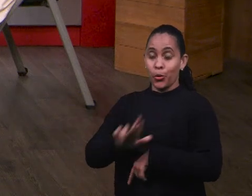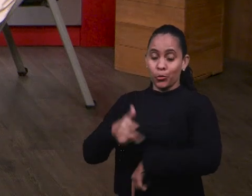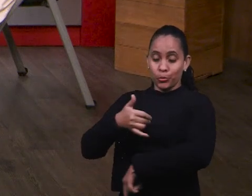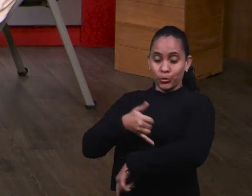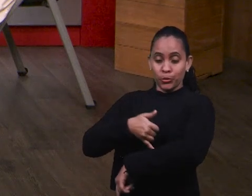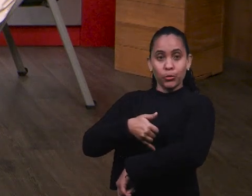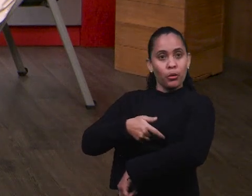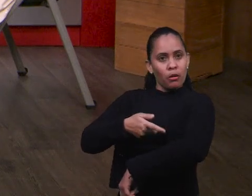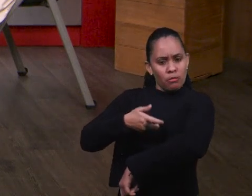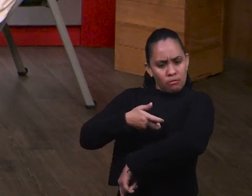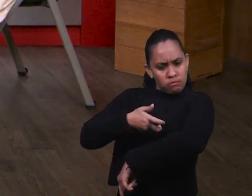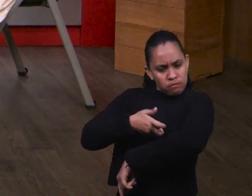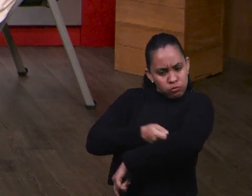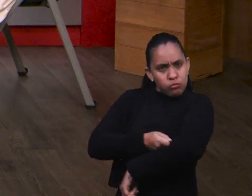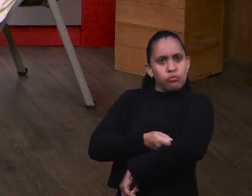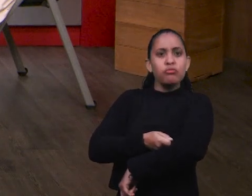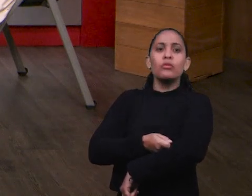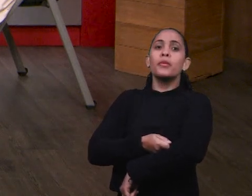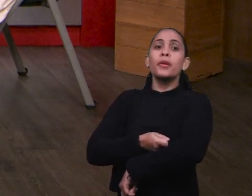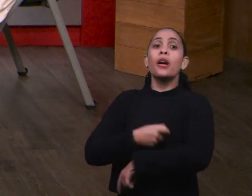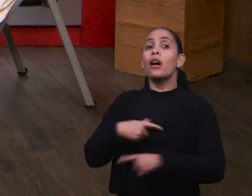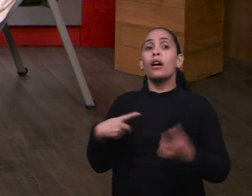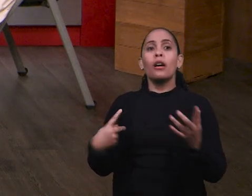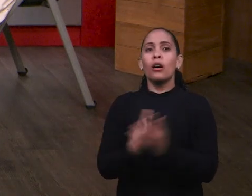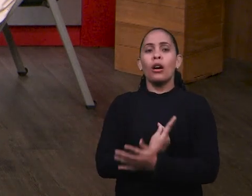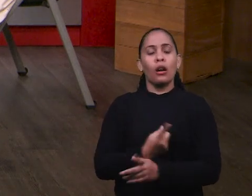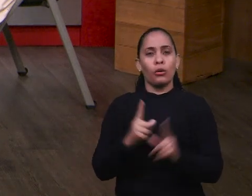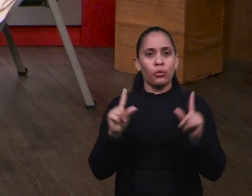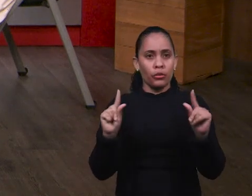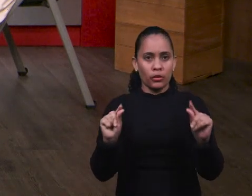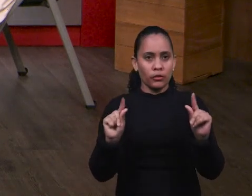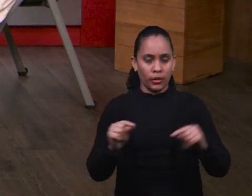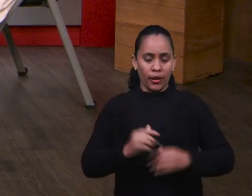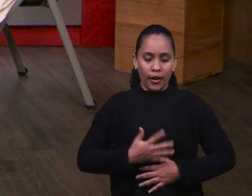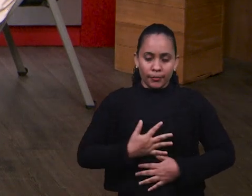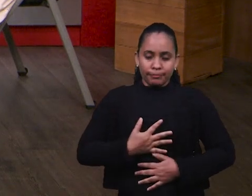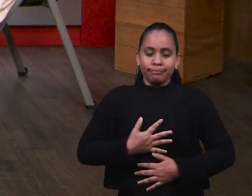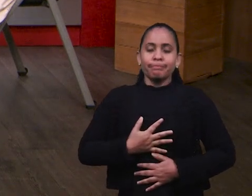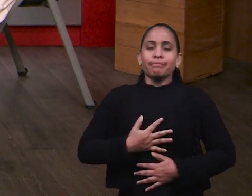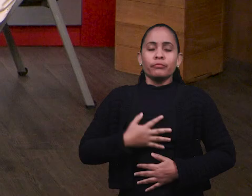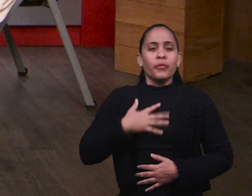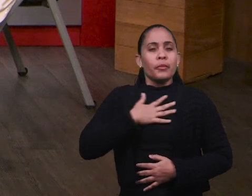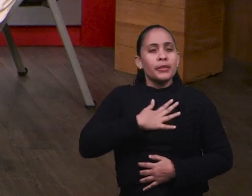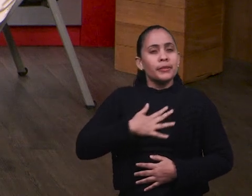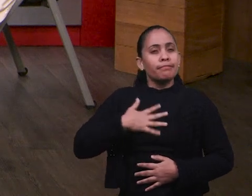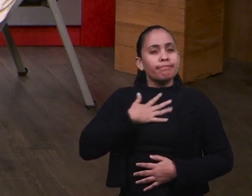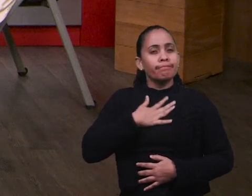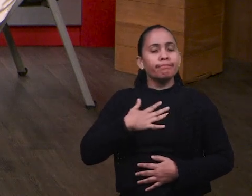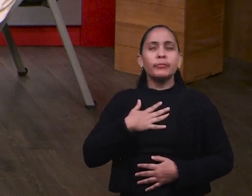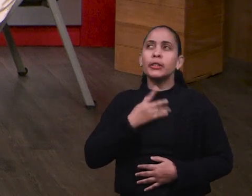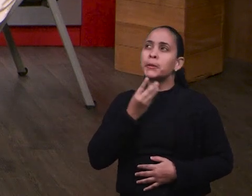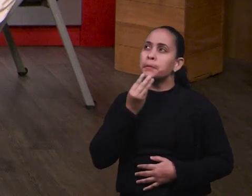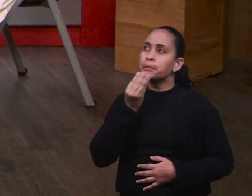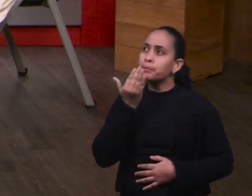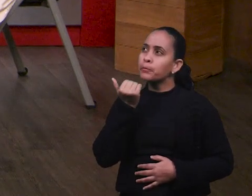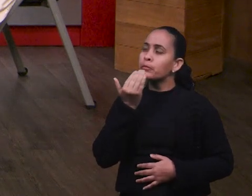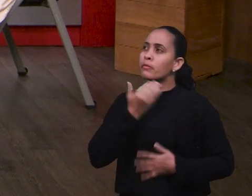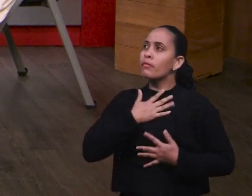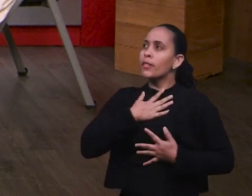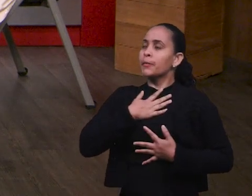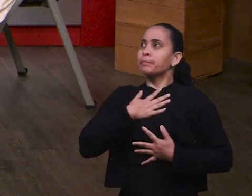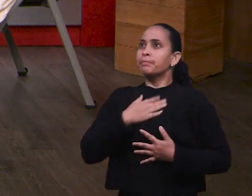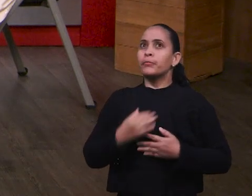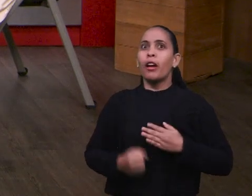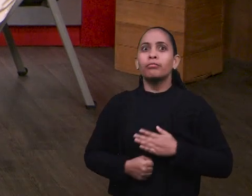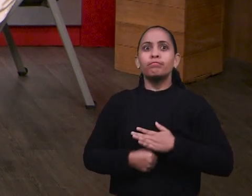gente, para de usar essas canetinhas, engorda tudo de novo? Isso é mito, é verdade? Pode engordar, mas